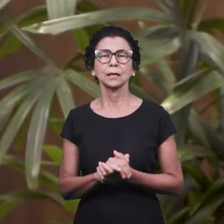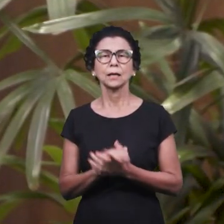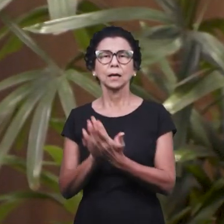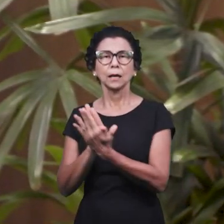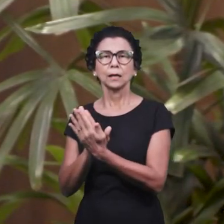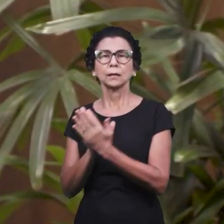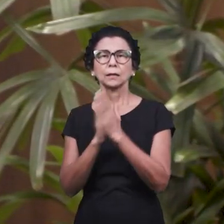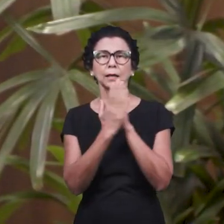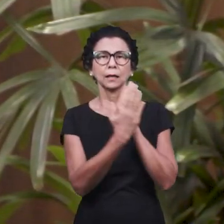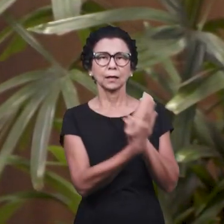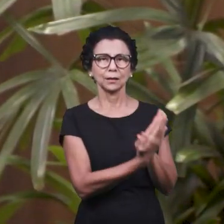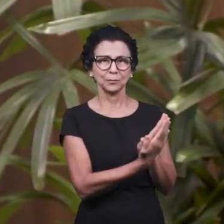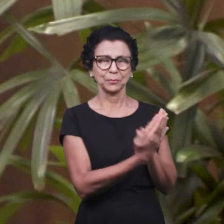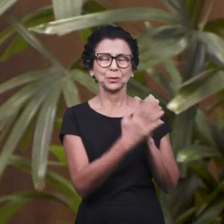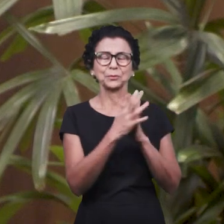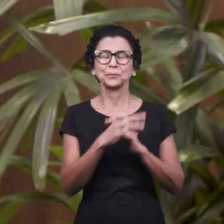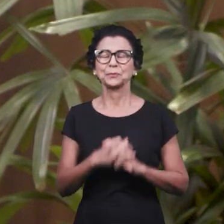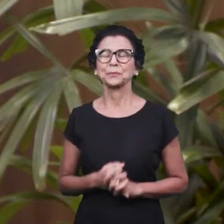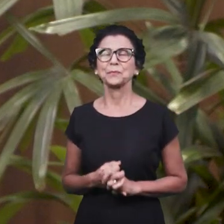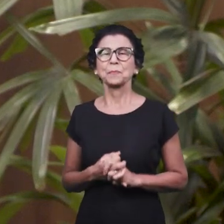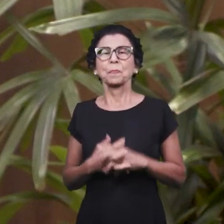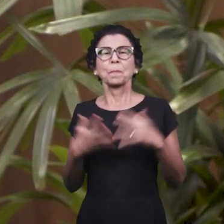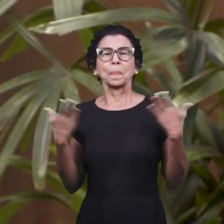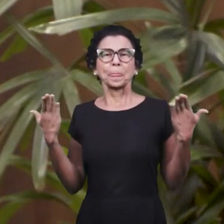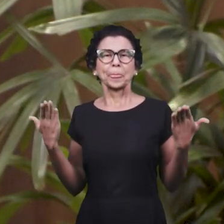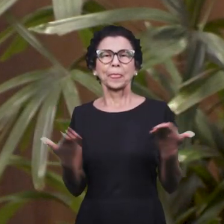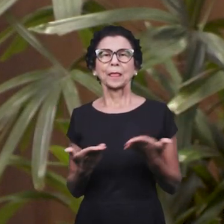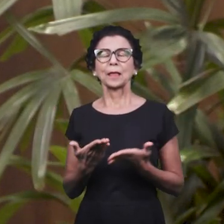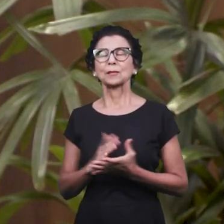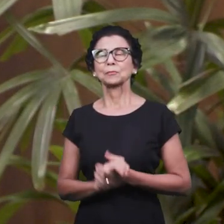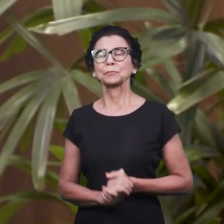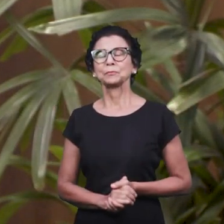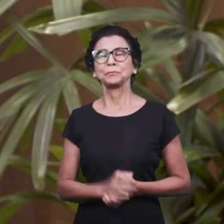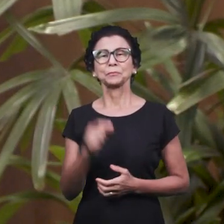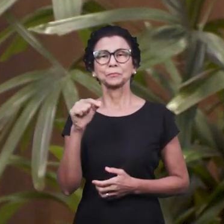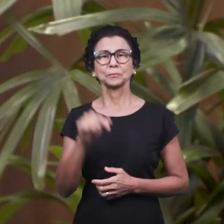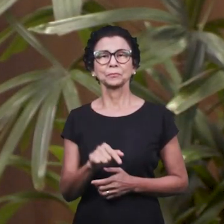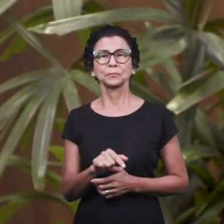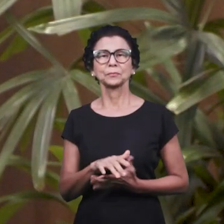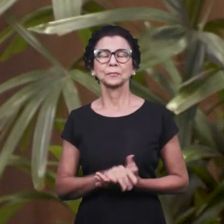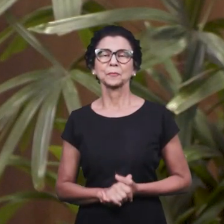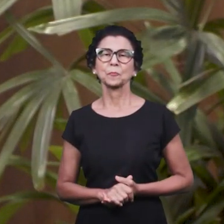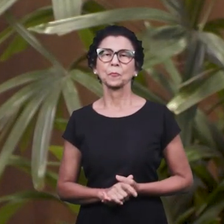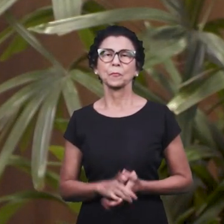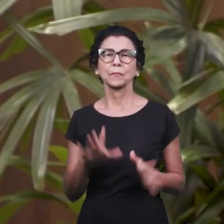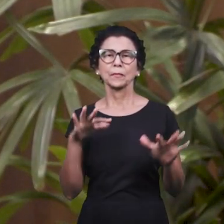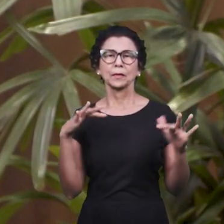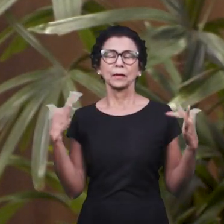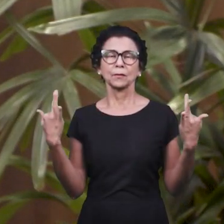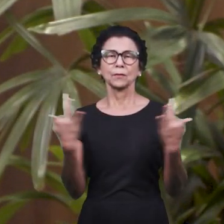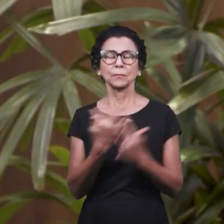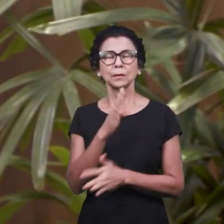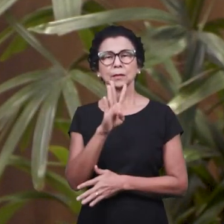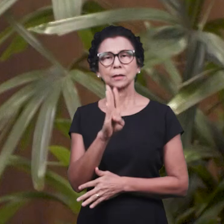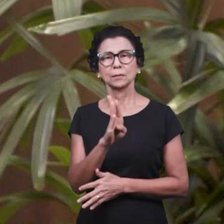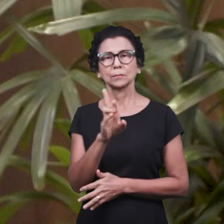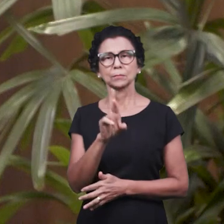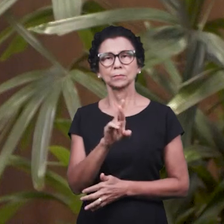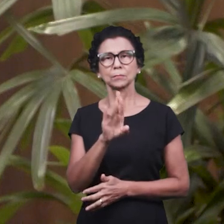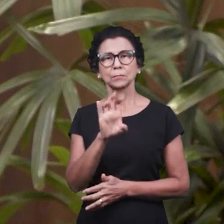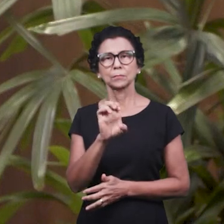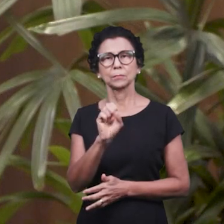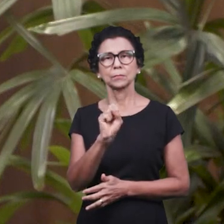estamos recebendo hoje uma família muito querida para conversar conosco, a família Bressan de Vitória, aqui do Espírito